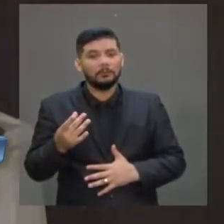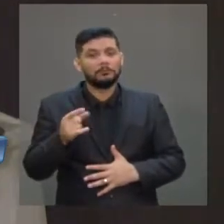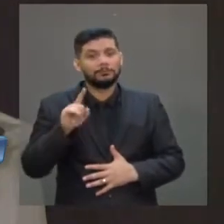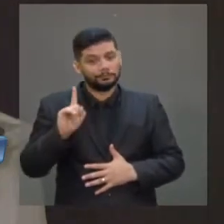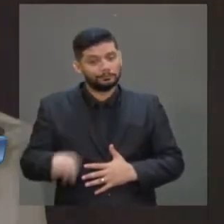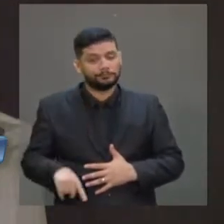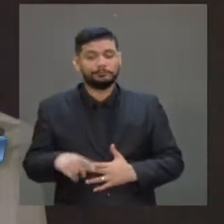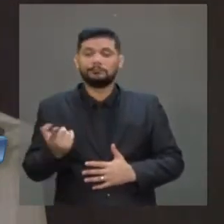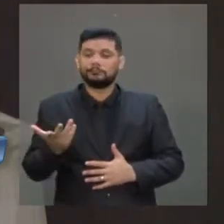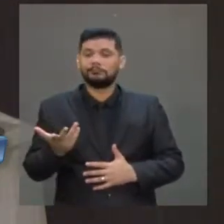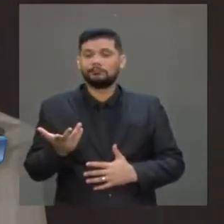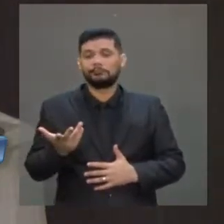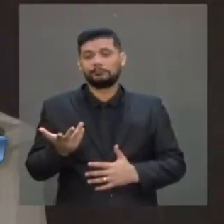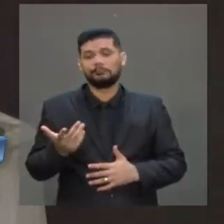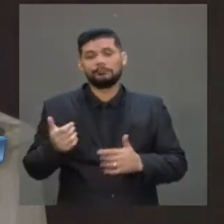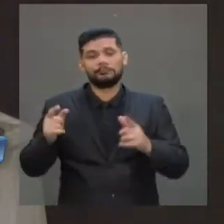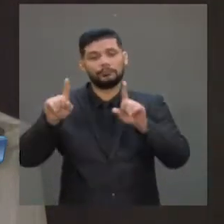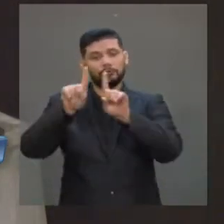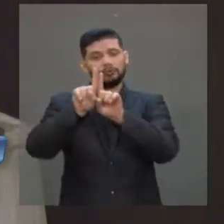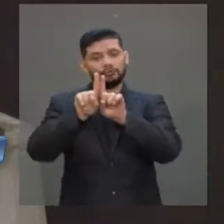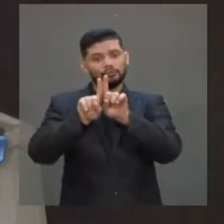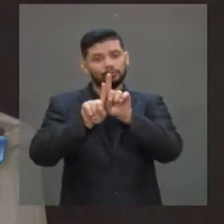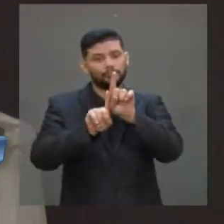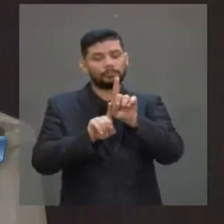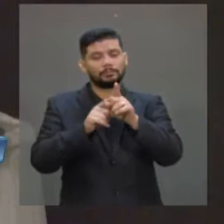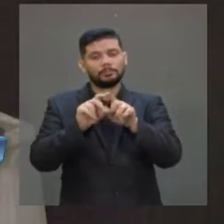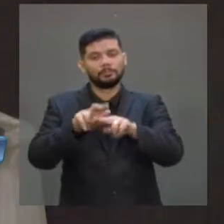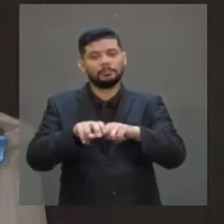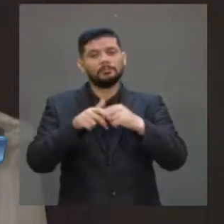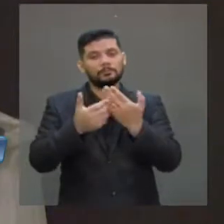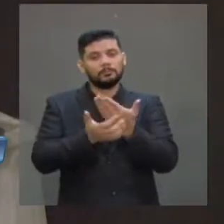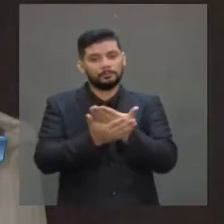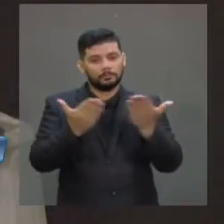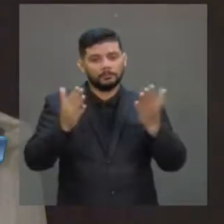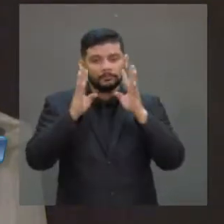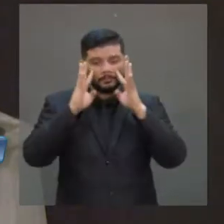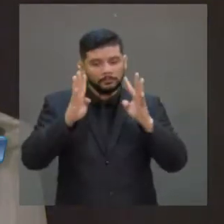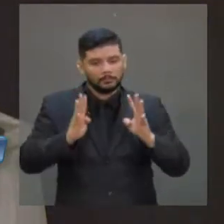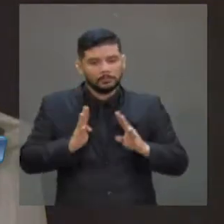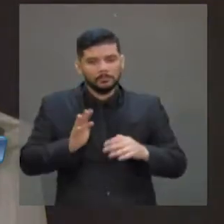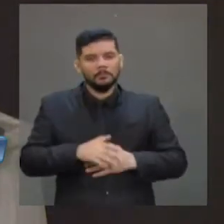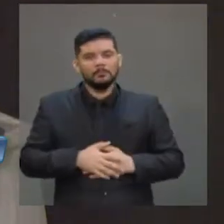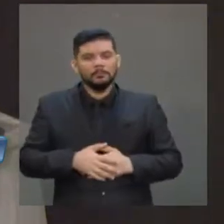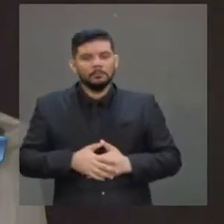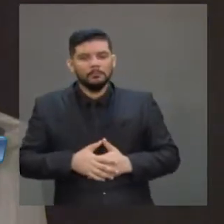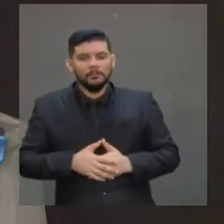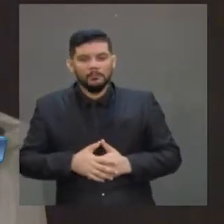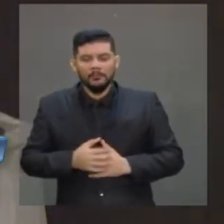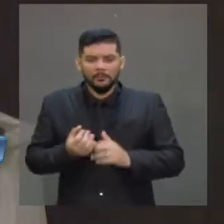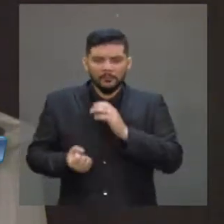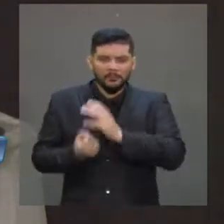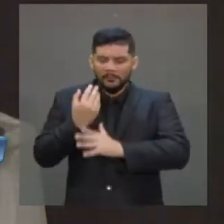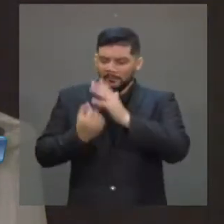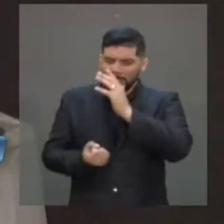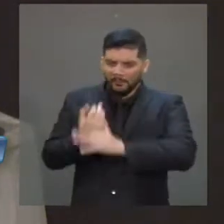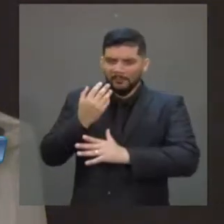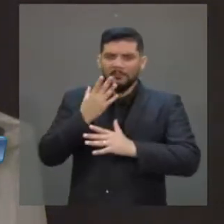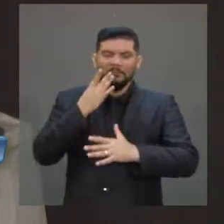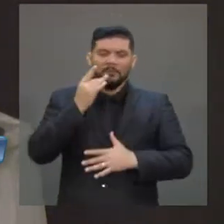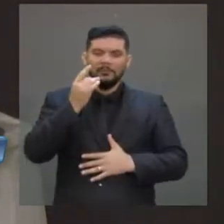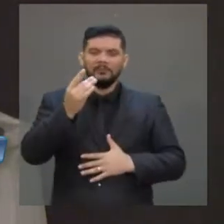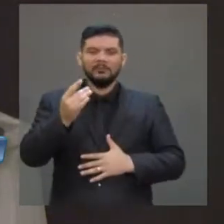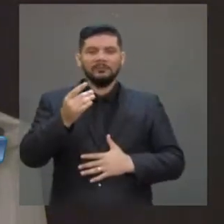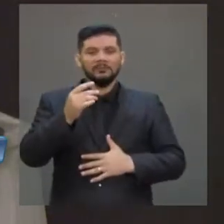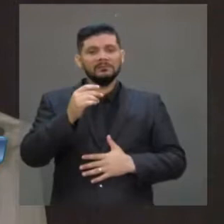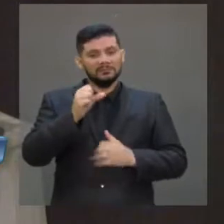sobretudo sobre isso que eu queria que o nosso ouvinte se detivesse. a produção de mel no Brasil